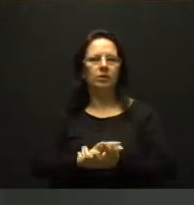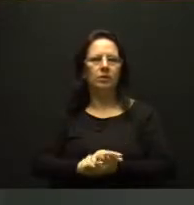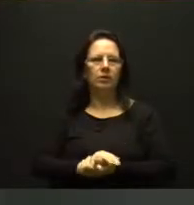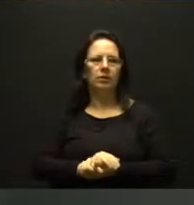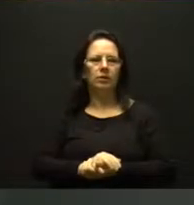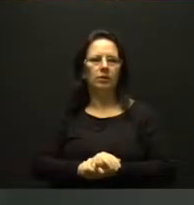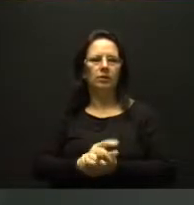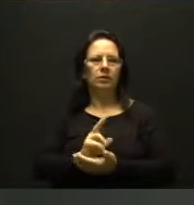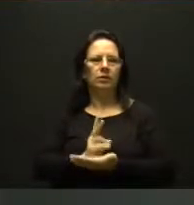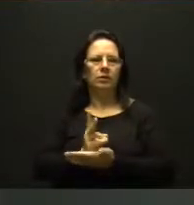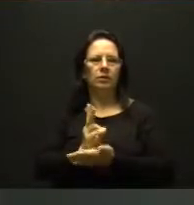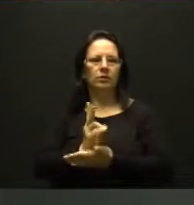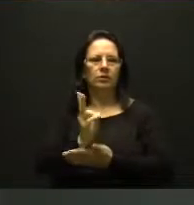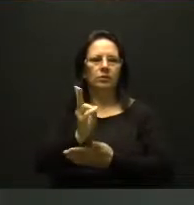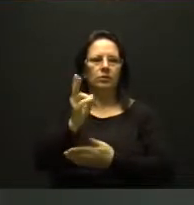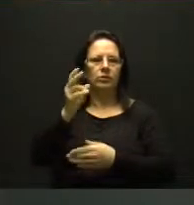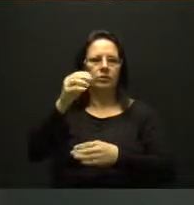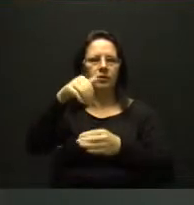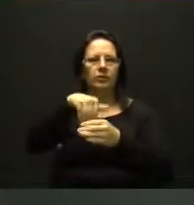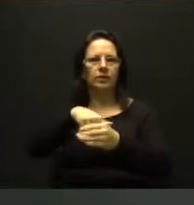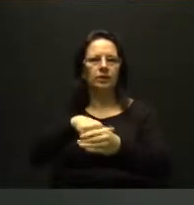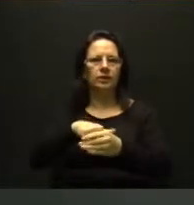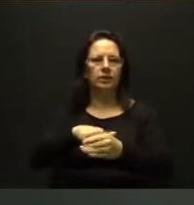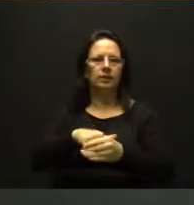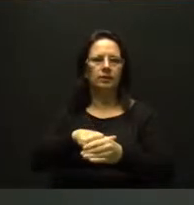continua em votação